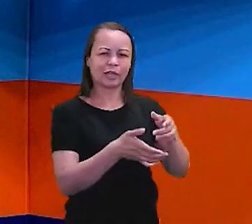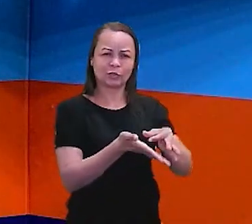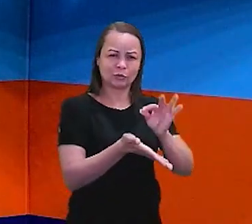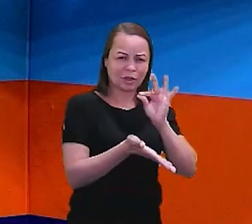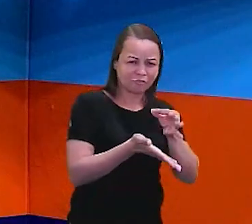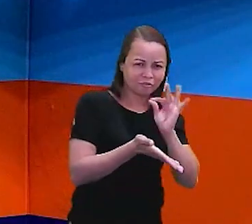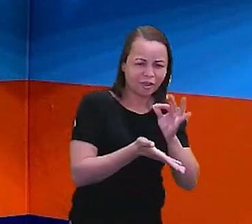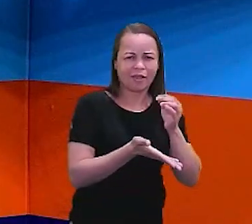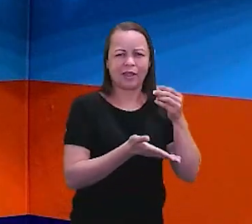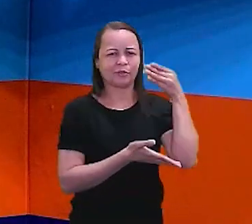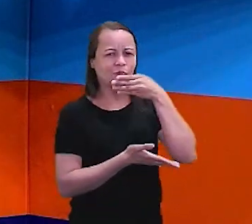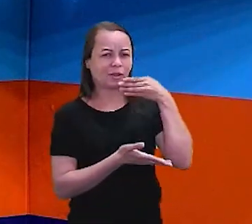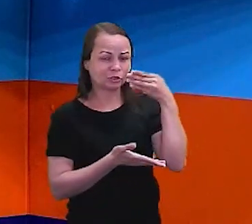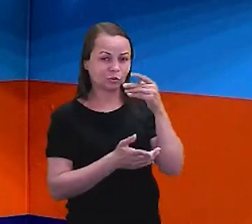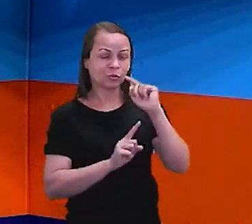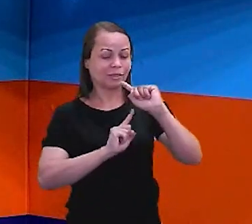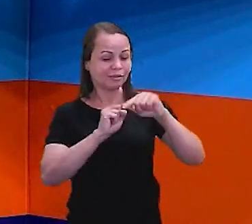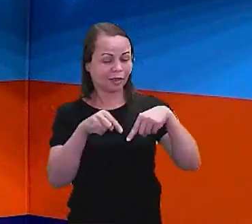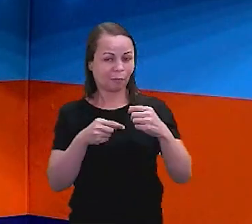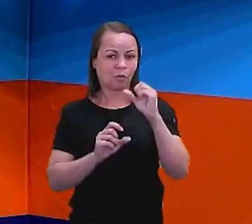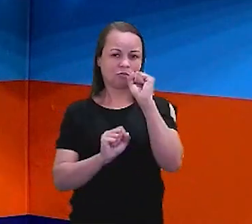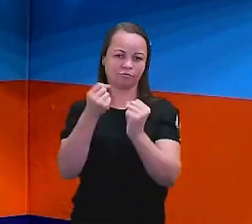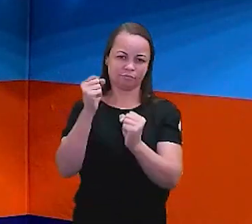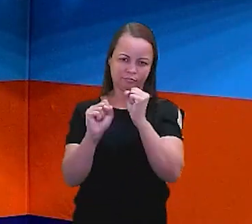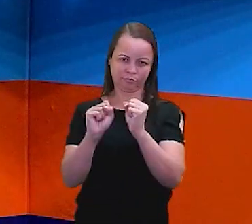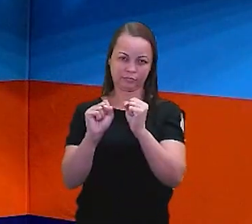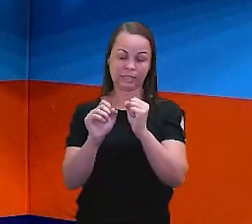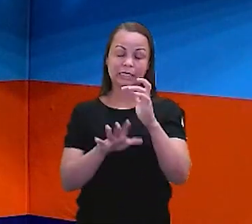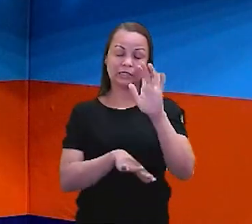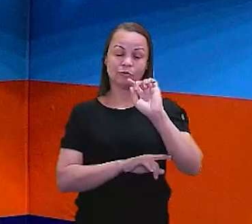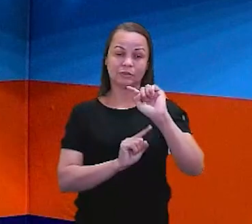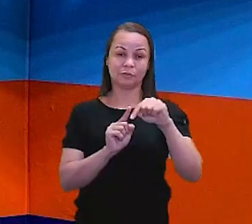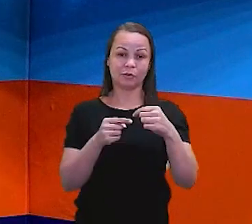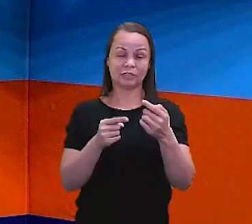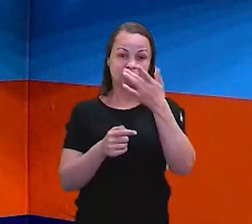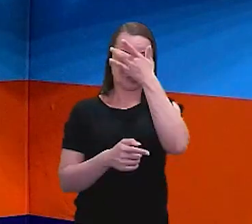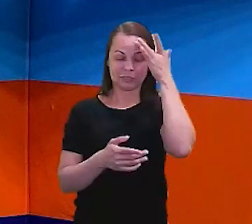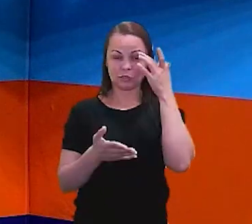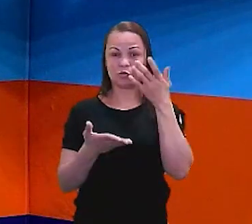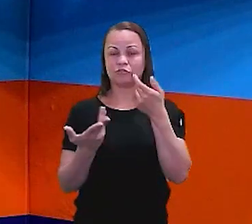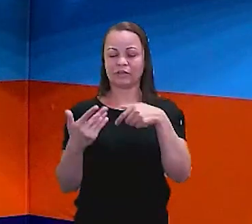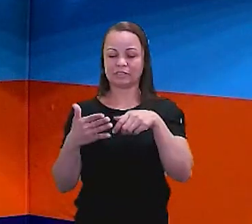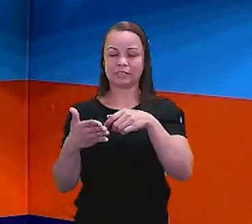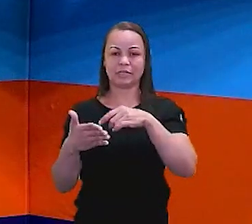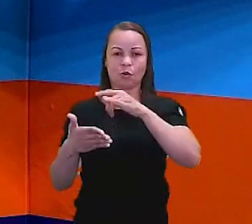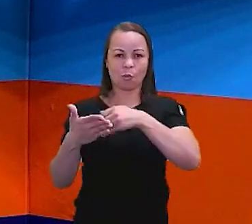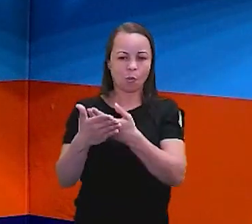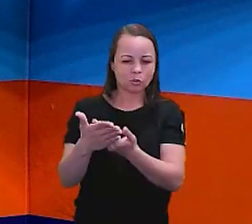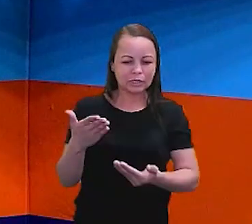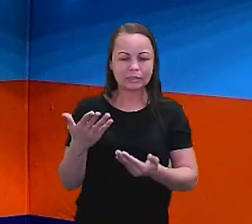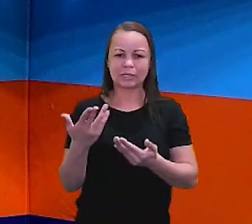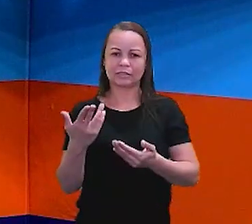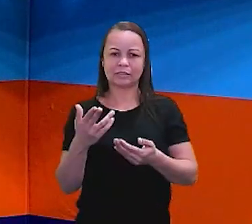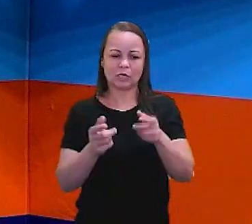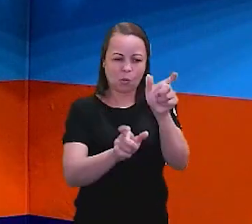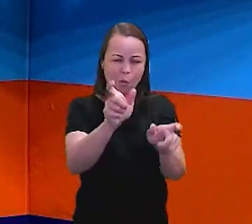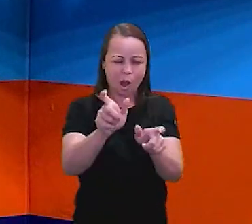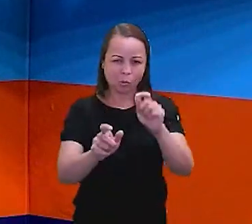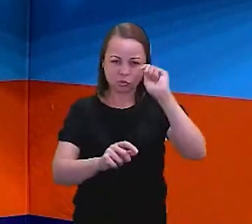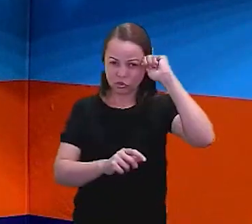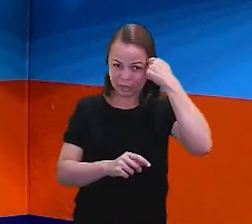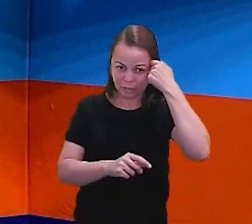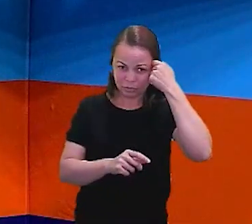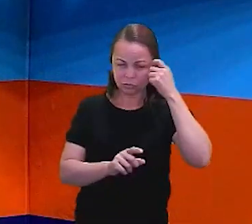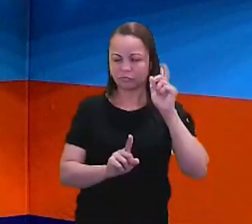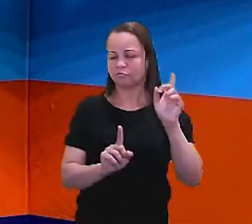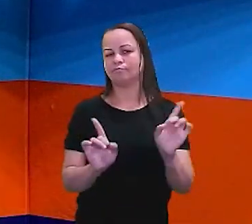e após as fábricas. Então, as pessoas não faziam essa contratação diretamente aos negros, não.